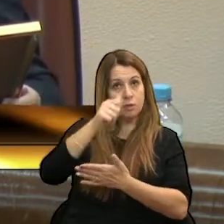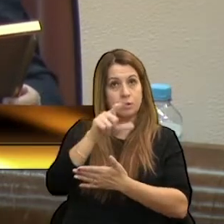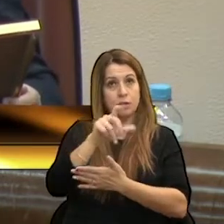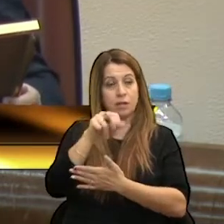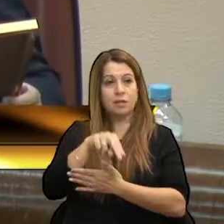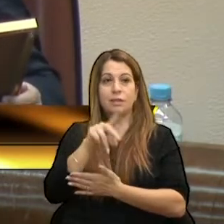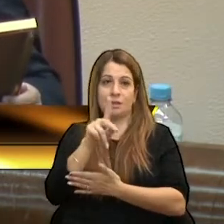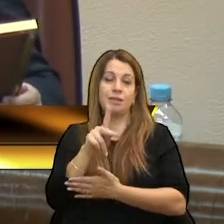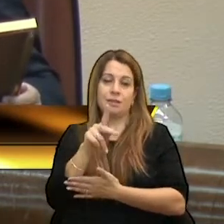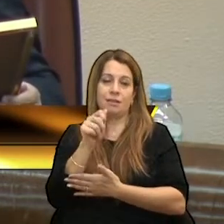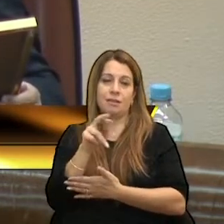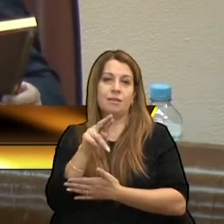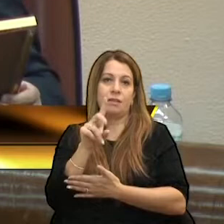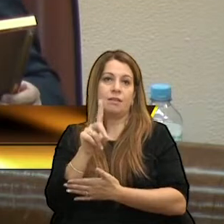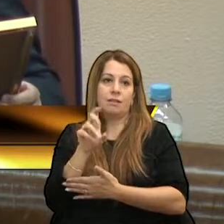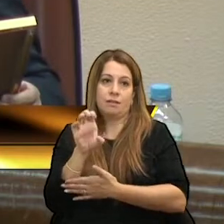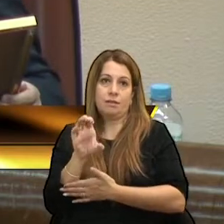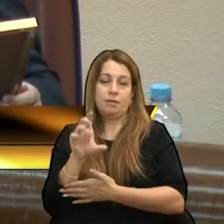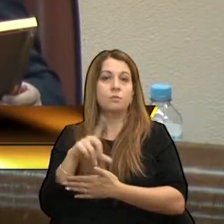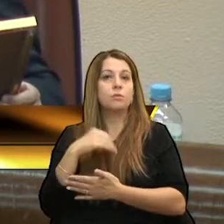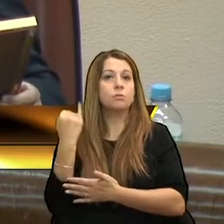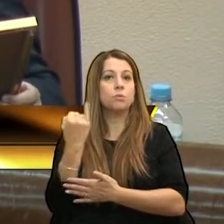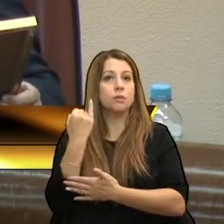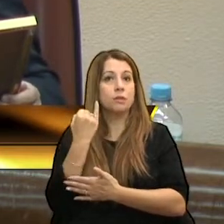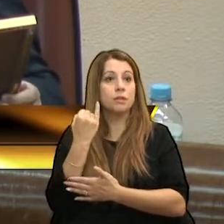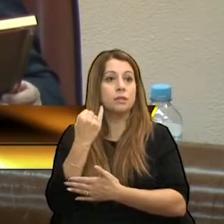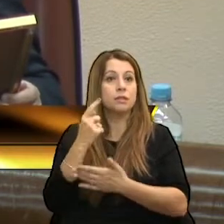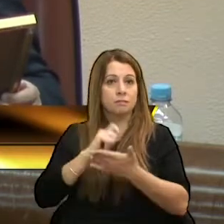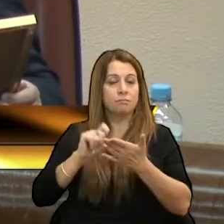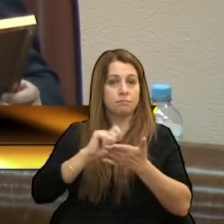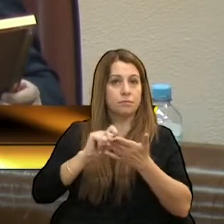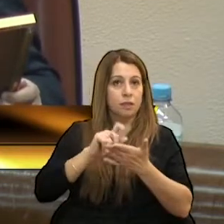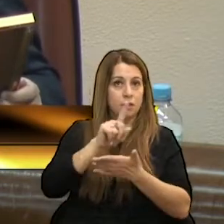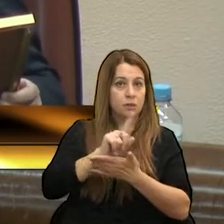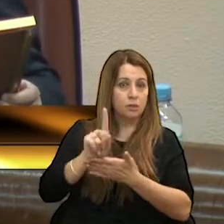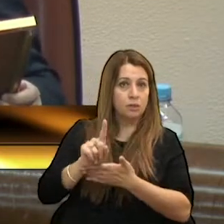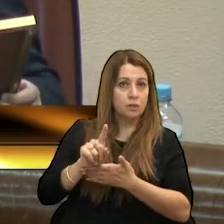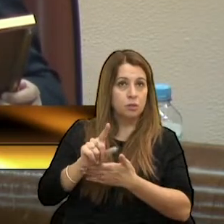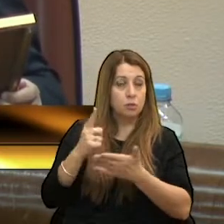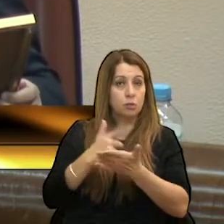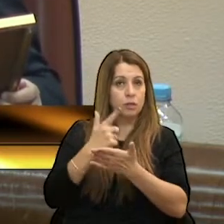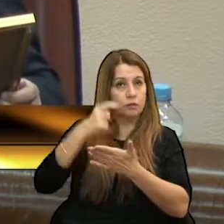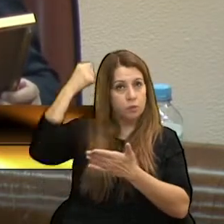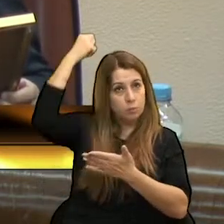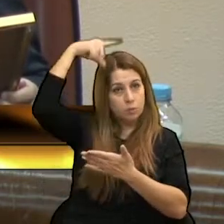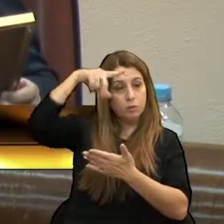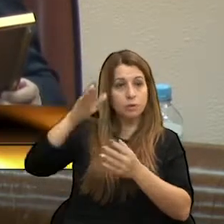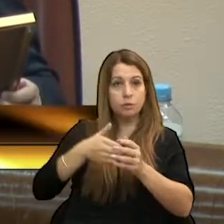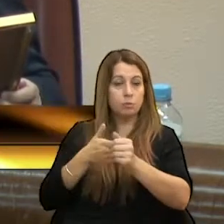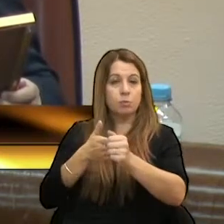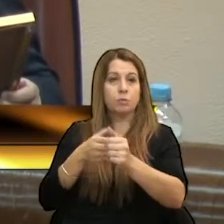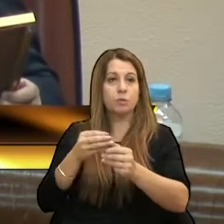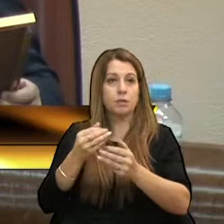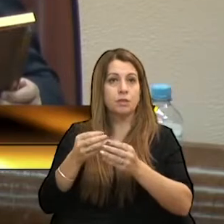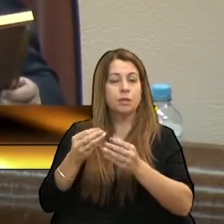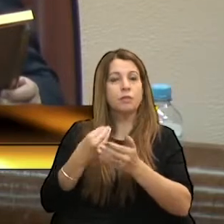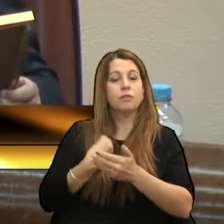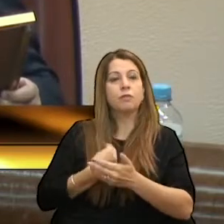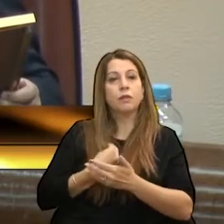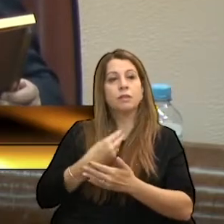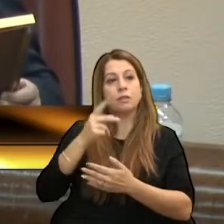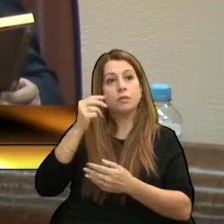Kardec. Por sua relevância como obra basilar da doutrina espírita, que tem servido de roteiro para uma vivência de